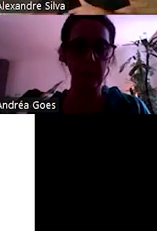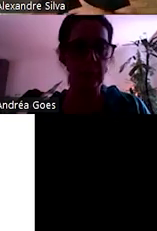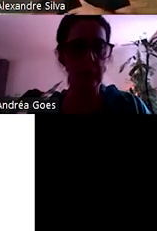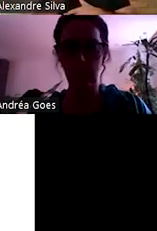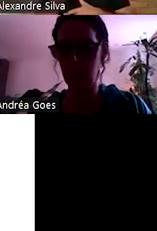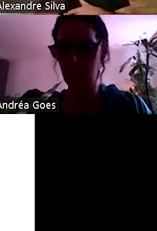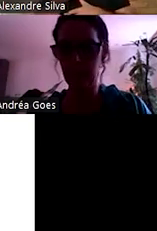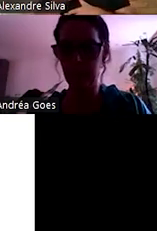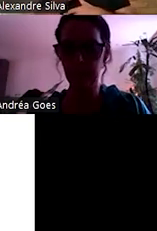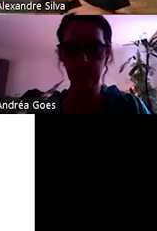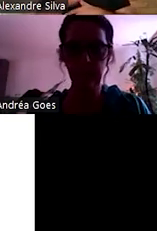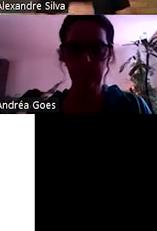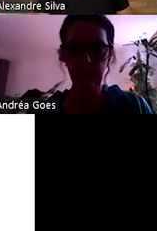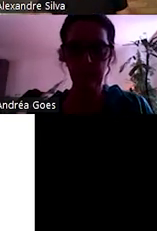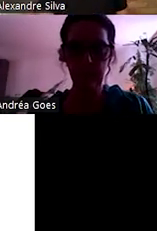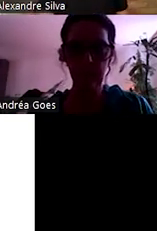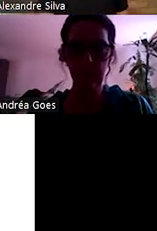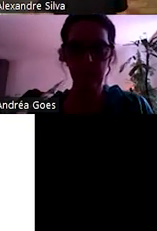exemplo.